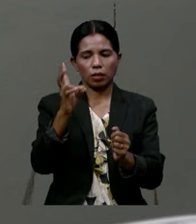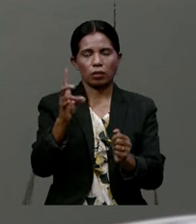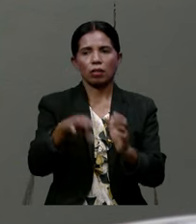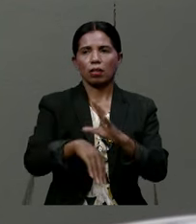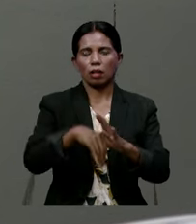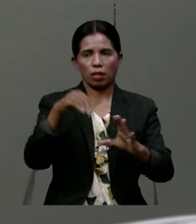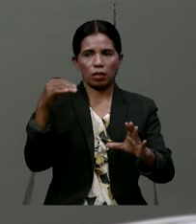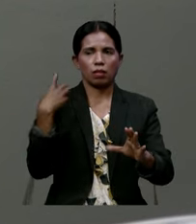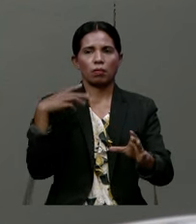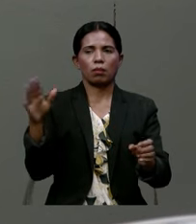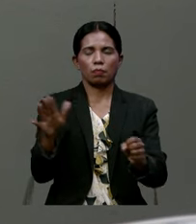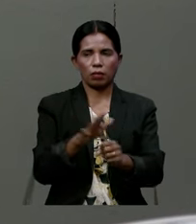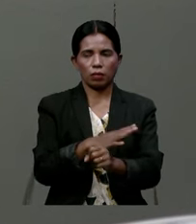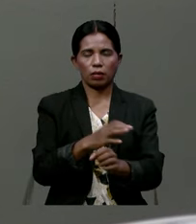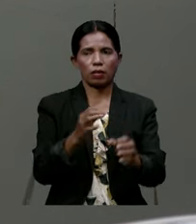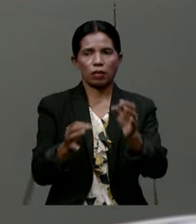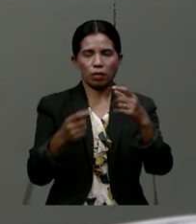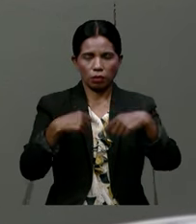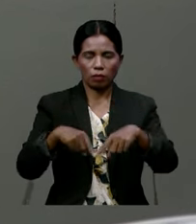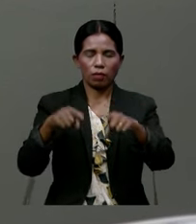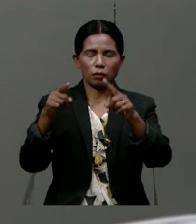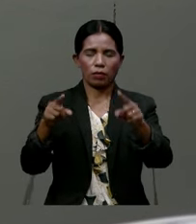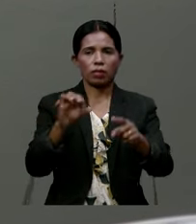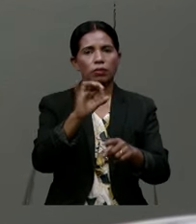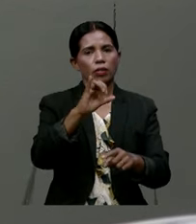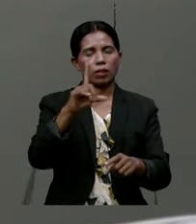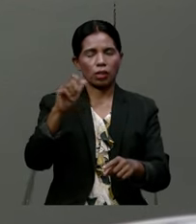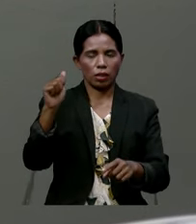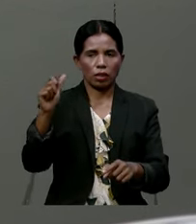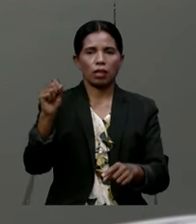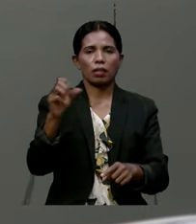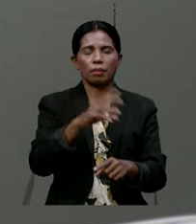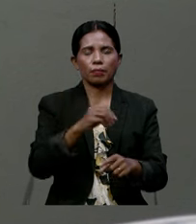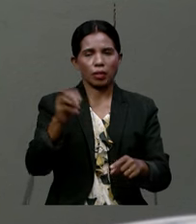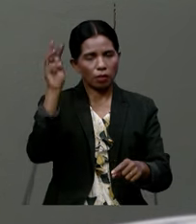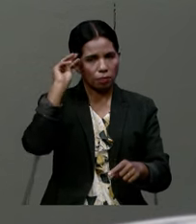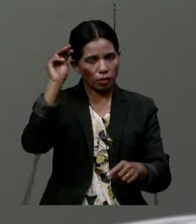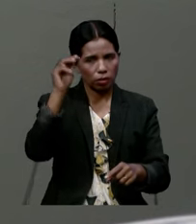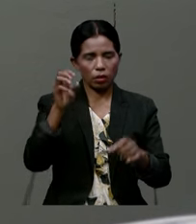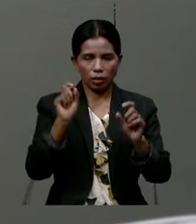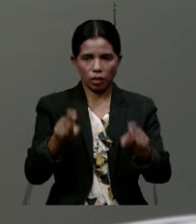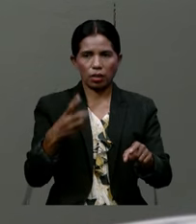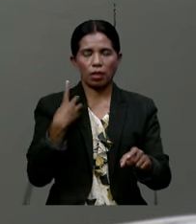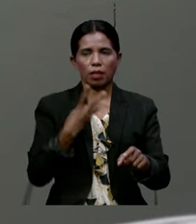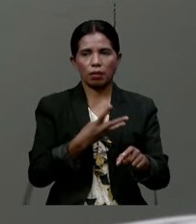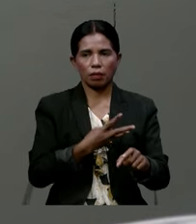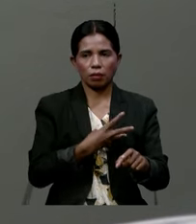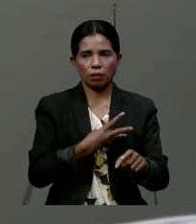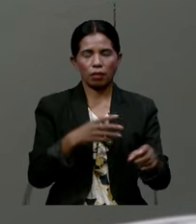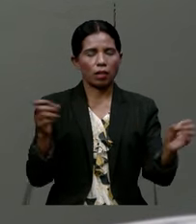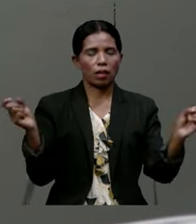mi completa lá ida ne quando ba fali filial ne mos e ha orientação ministra ne tem que a mi ne be